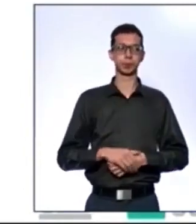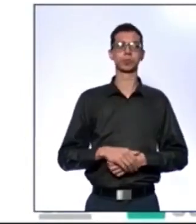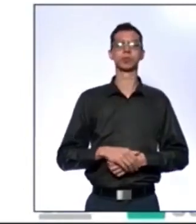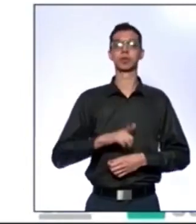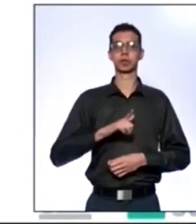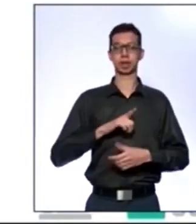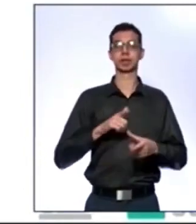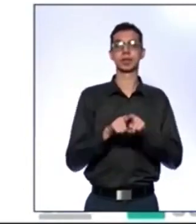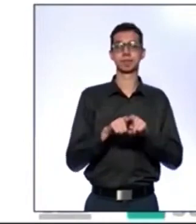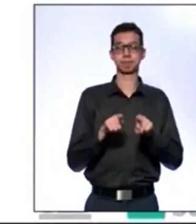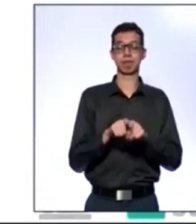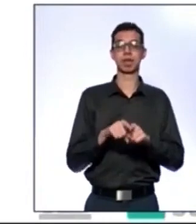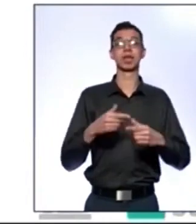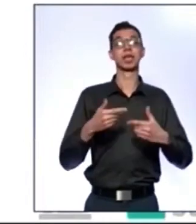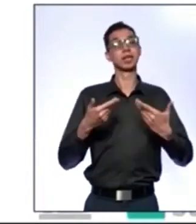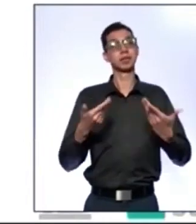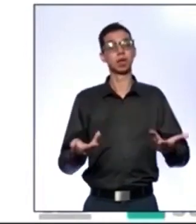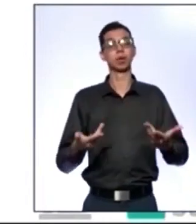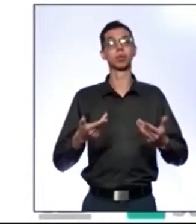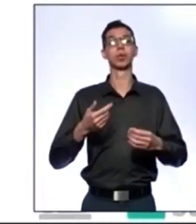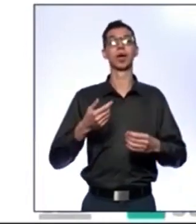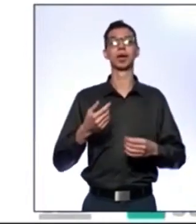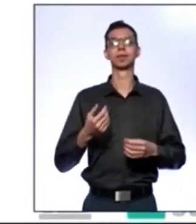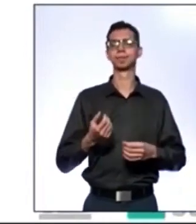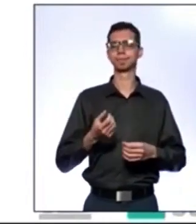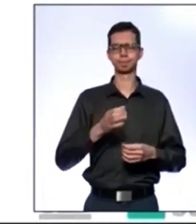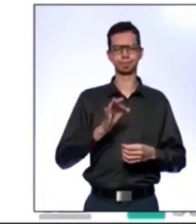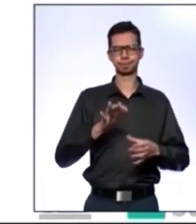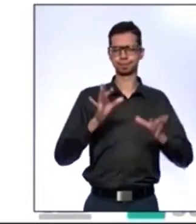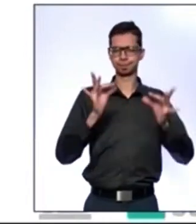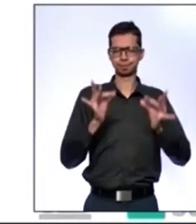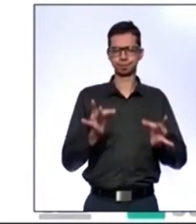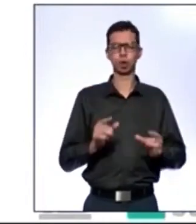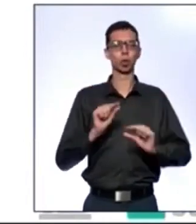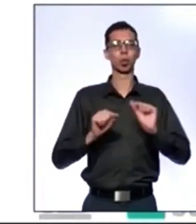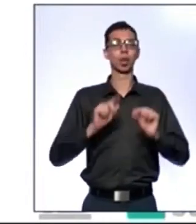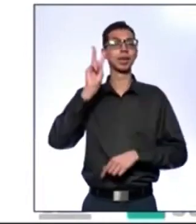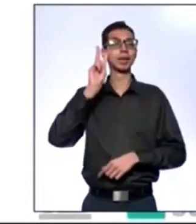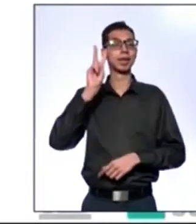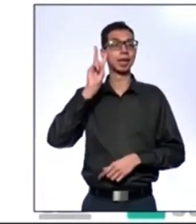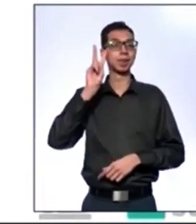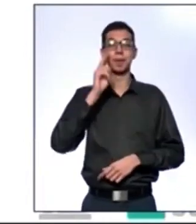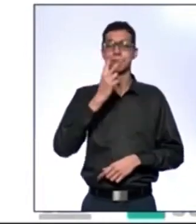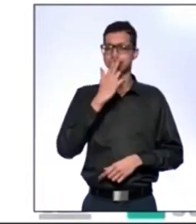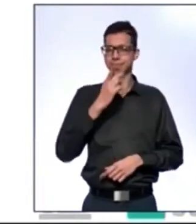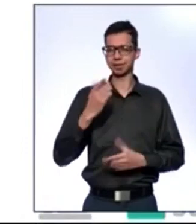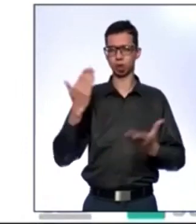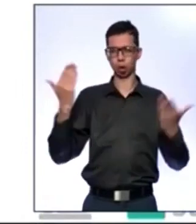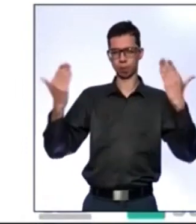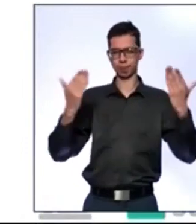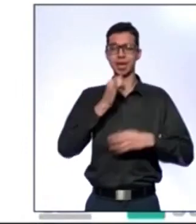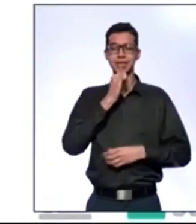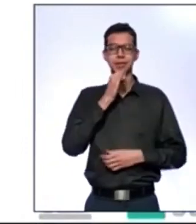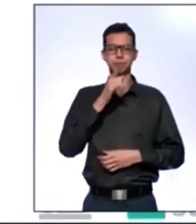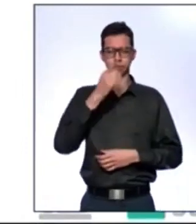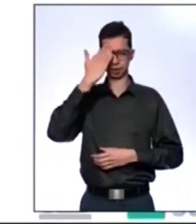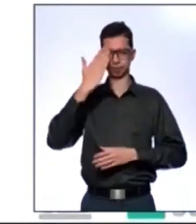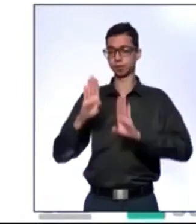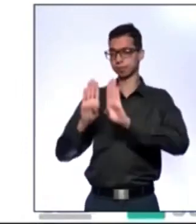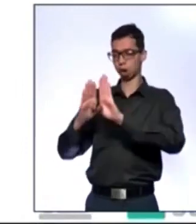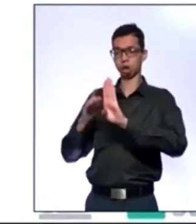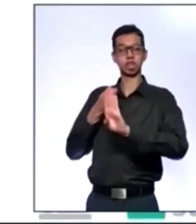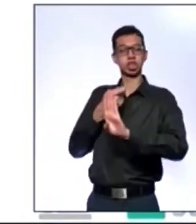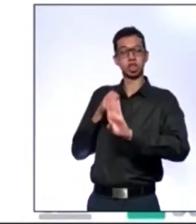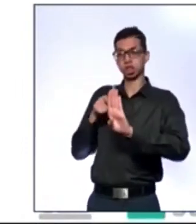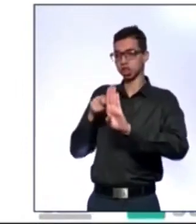é extremamente específica. Essa ligação lembra a chave numa fechadura. Então não é qualquer chave que se liga, tem que